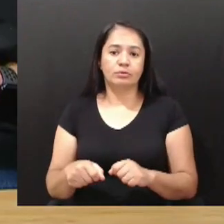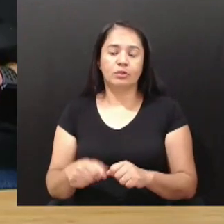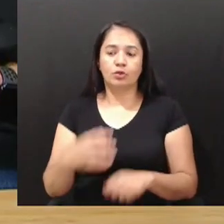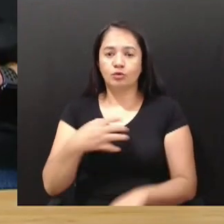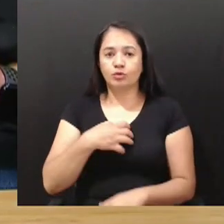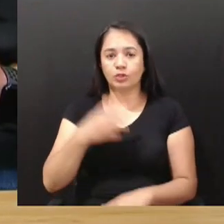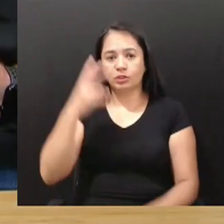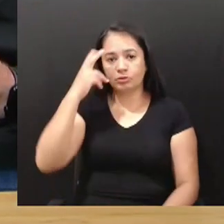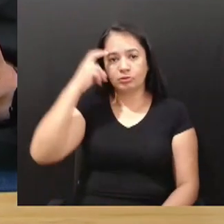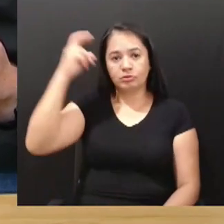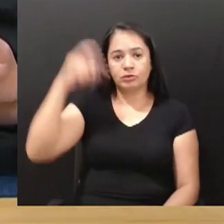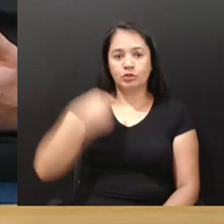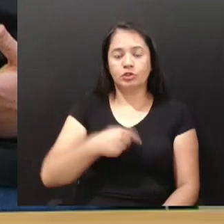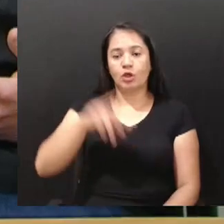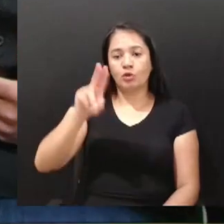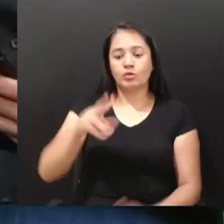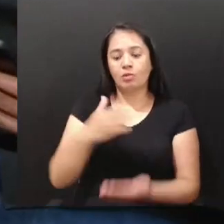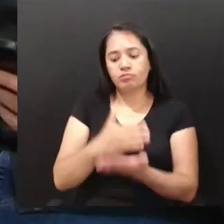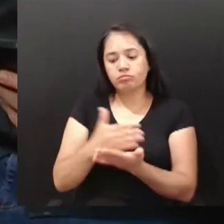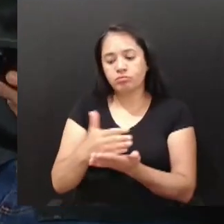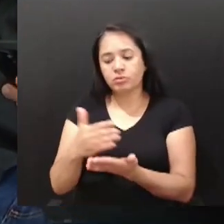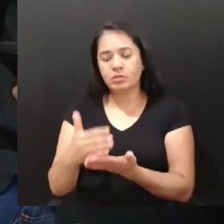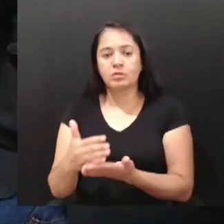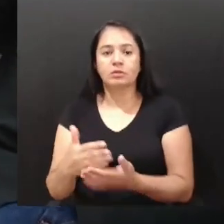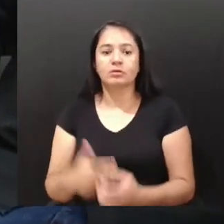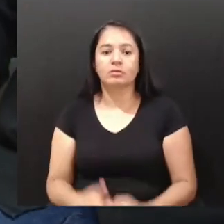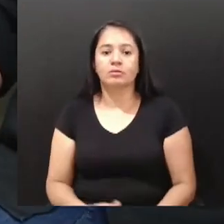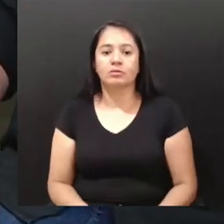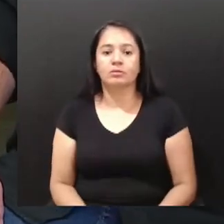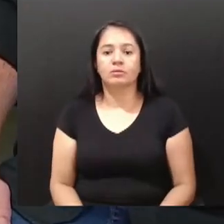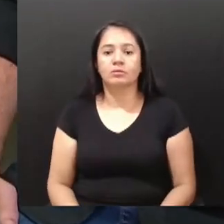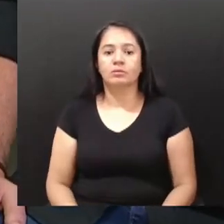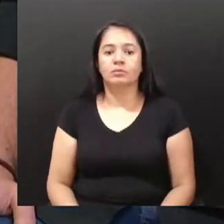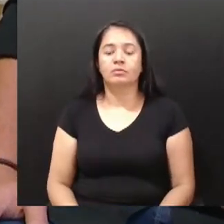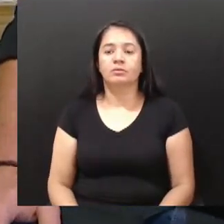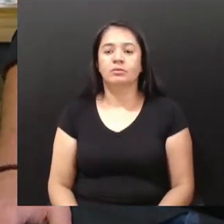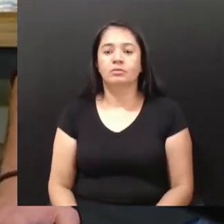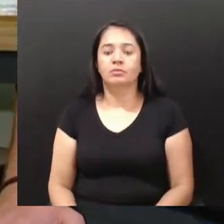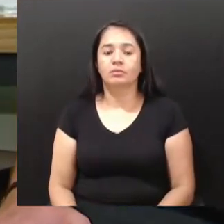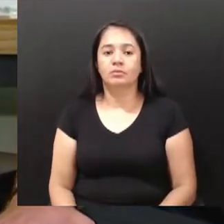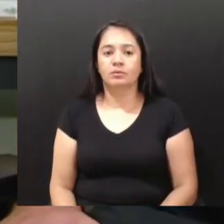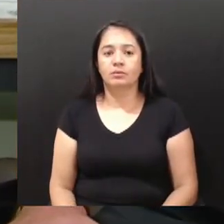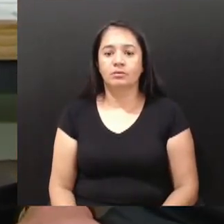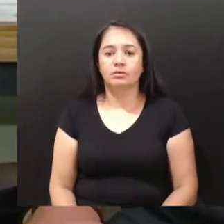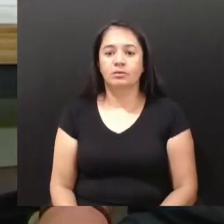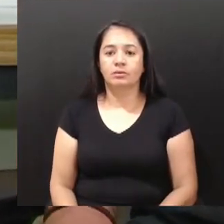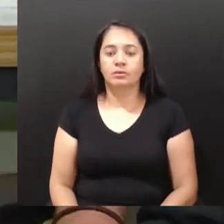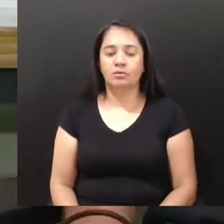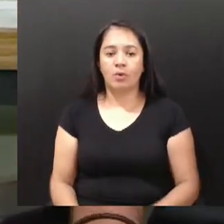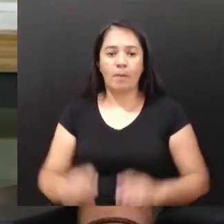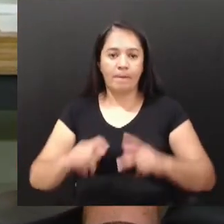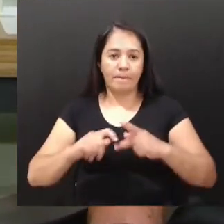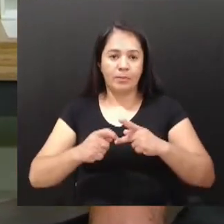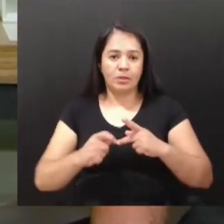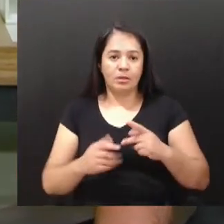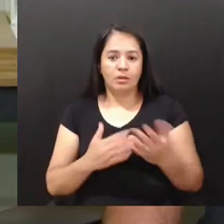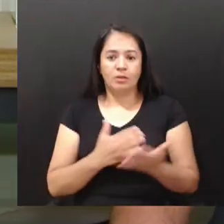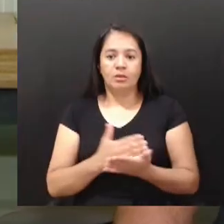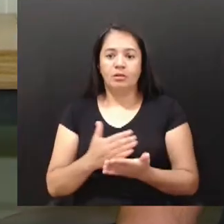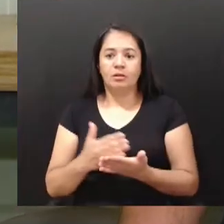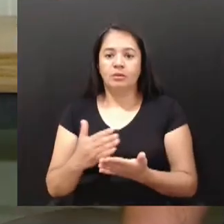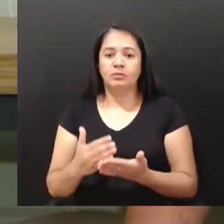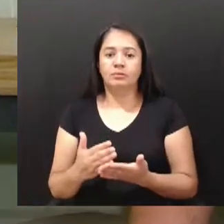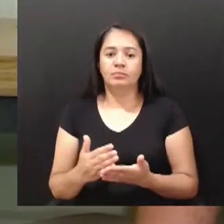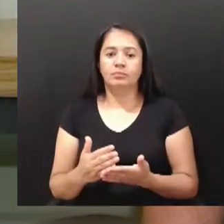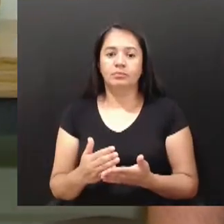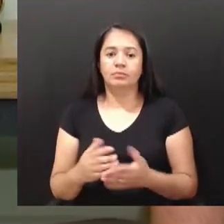parcelado. Pix parcelado para um momento de algo inesperado, né, de uma surpresa que você teve